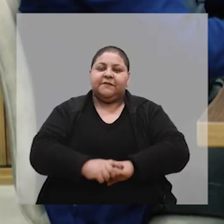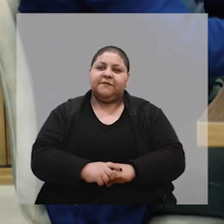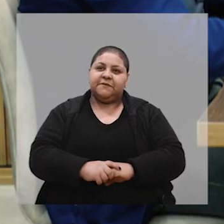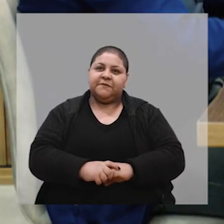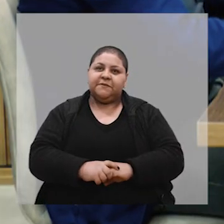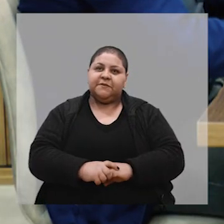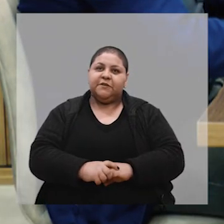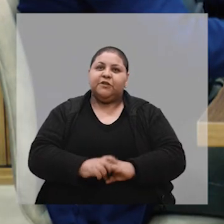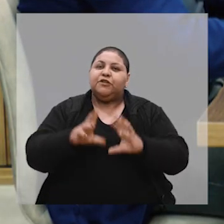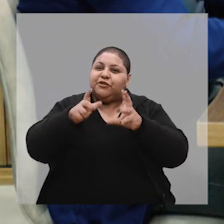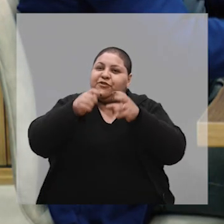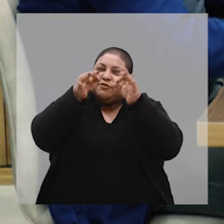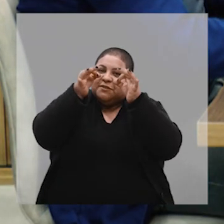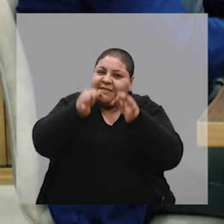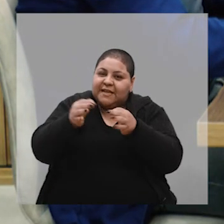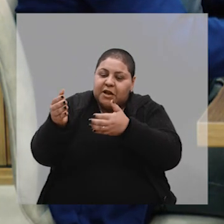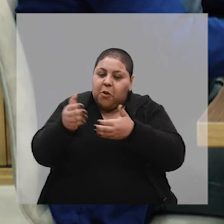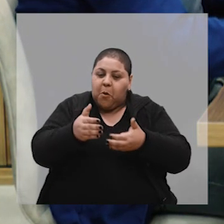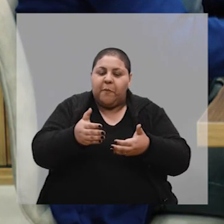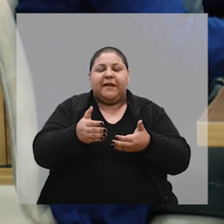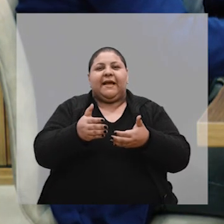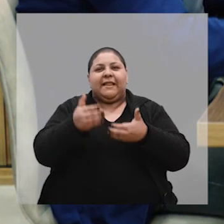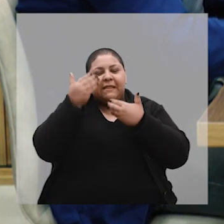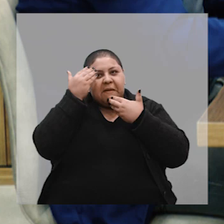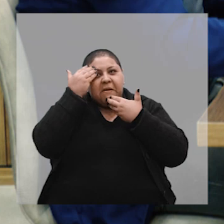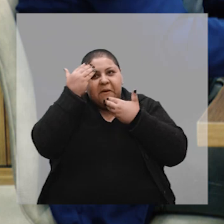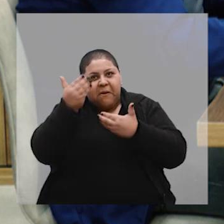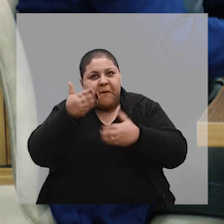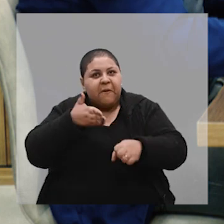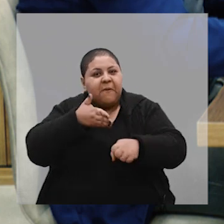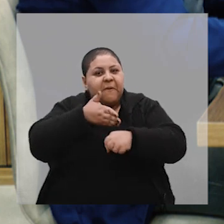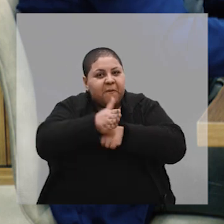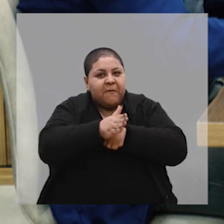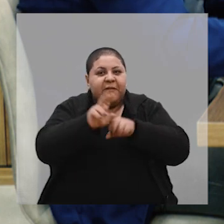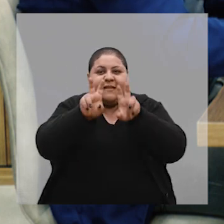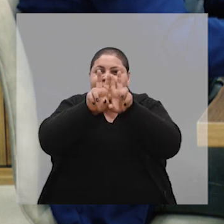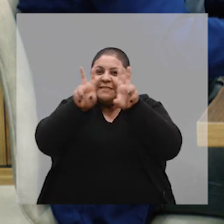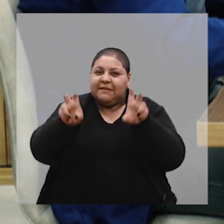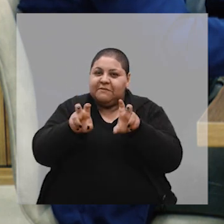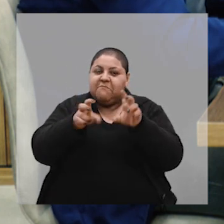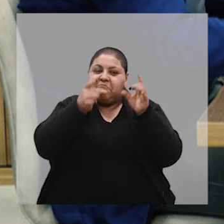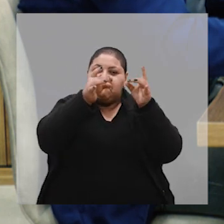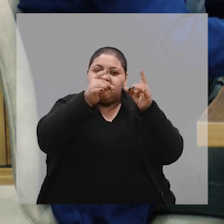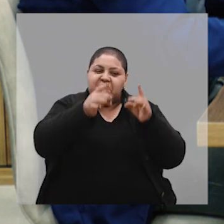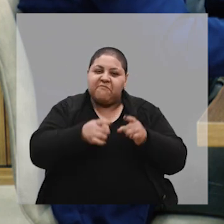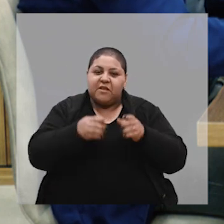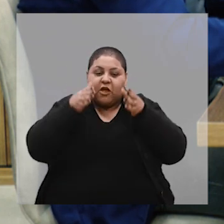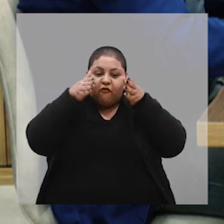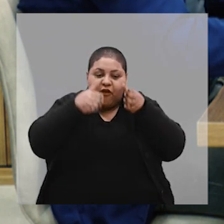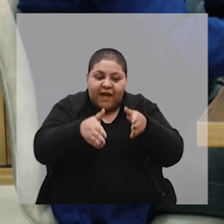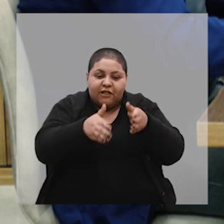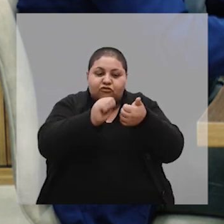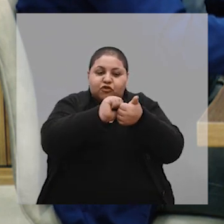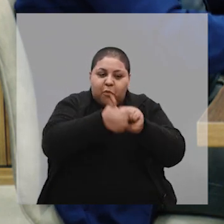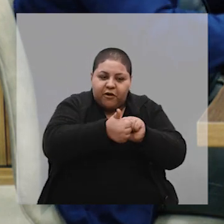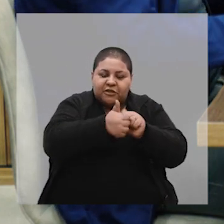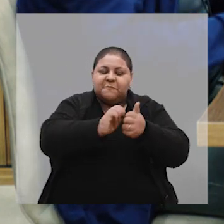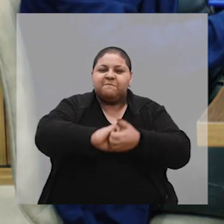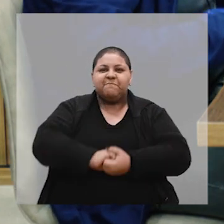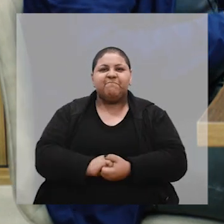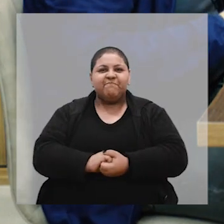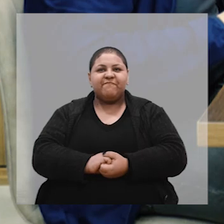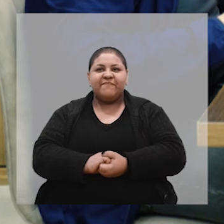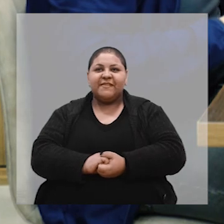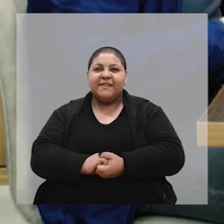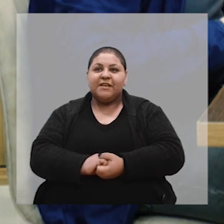bem? Tudo certo, obrigado pelo convite também para fazer parte e participação desse tema tão especial que é voltado ao esporte, né?